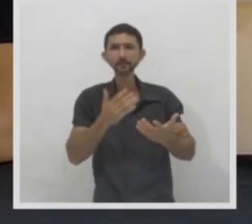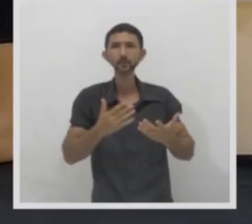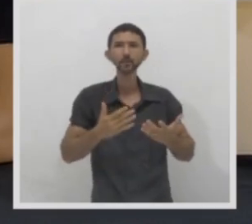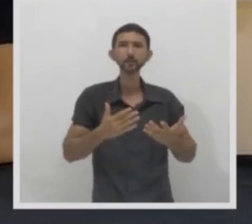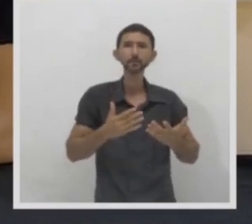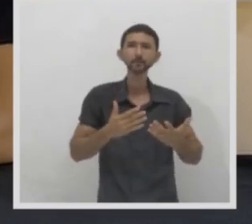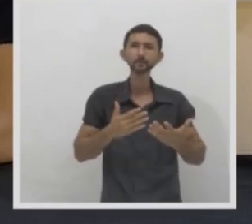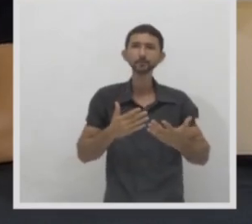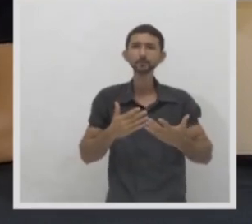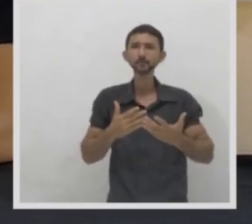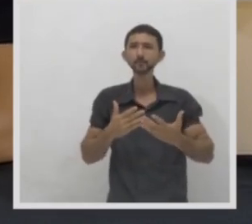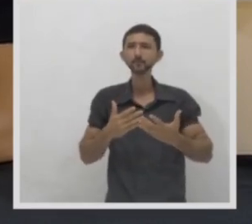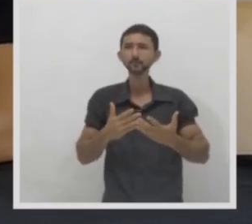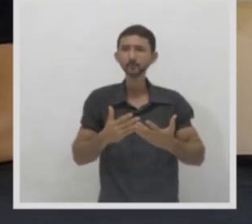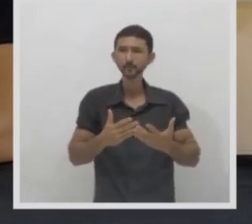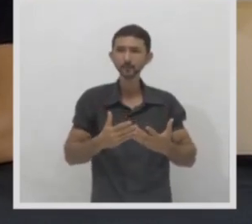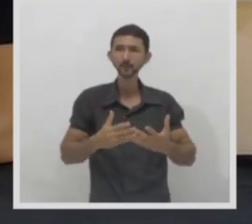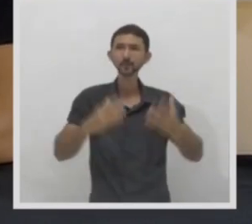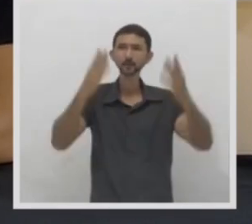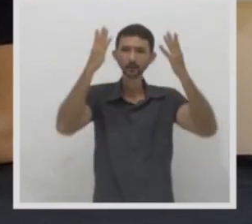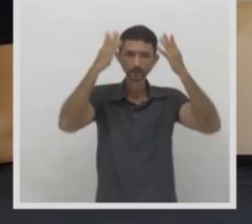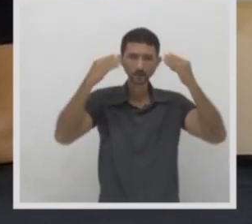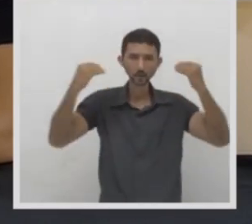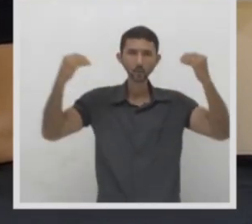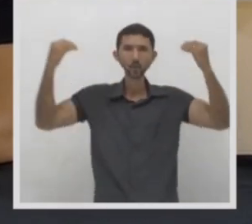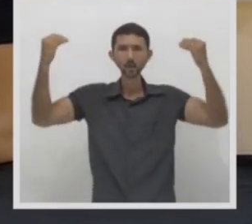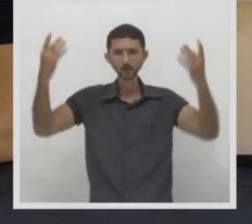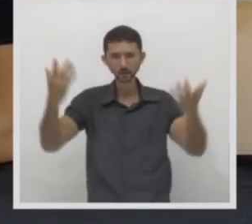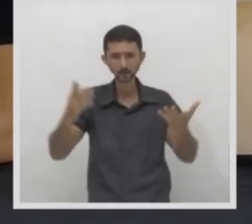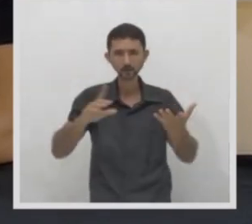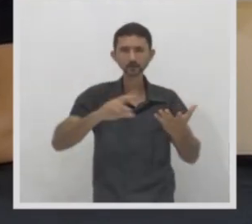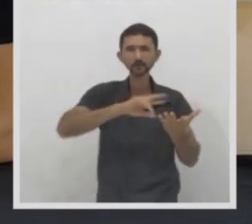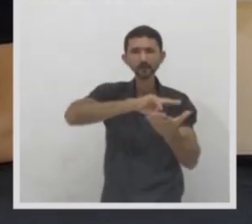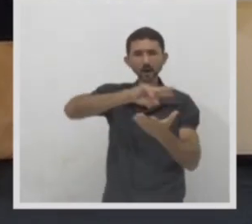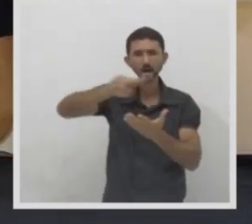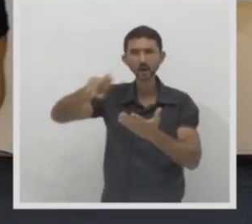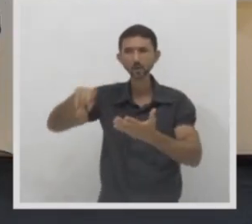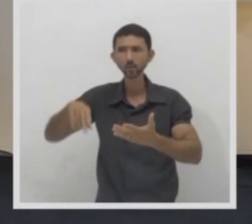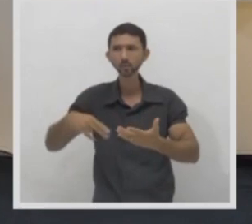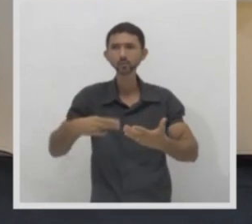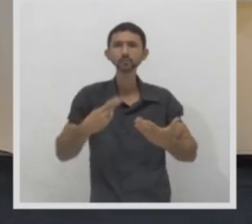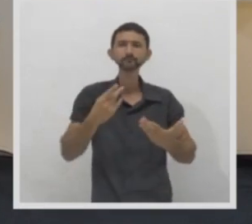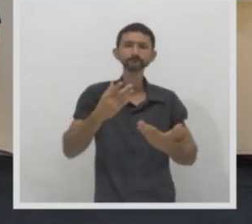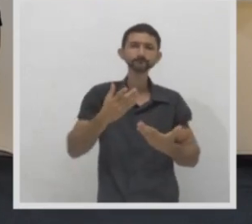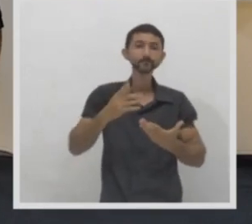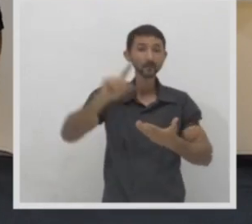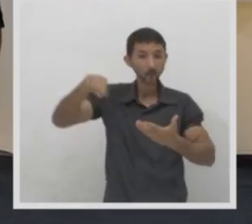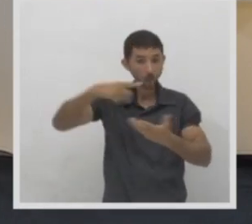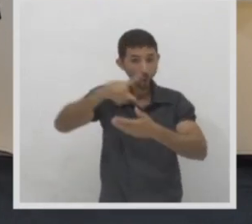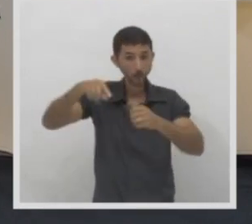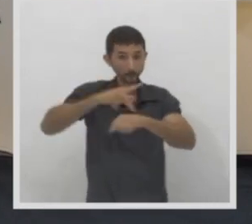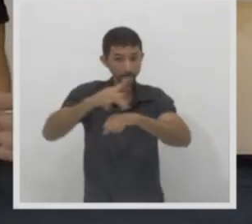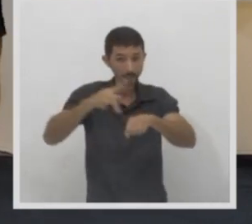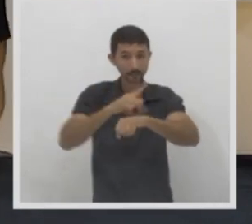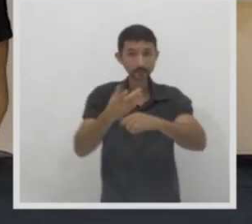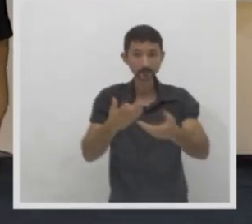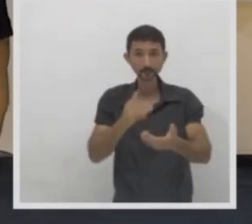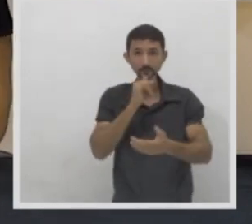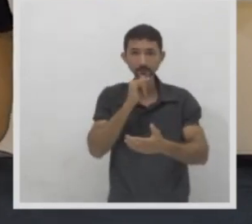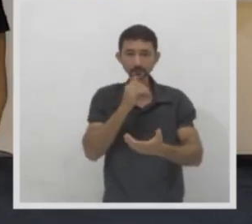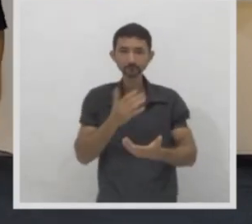com a Holanda, com a Bélgica, que formava a nação dos Flandres. Tá? Com a União Ibérica, a Espanha